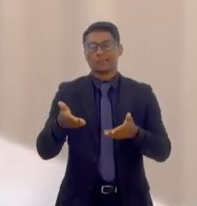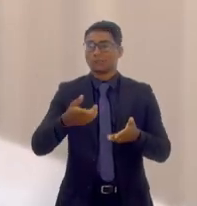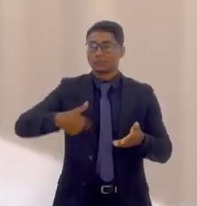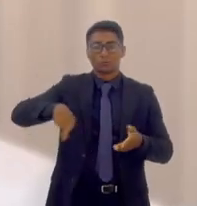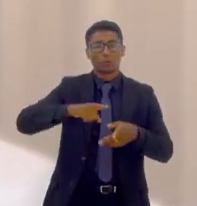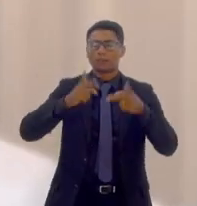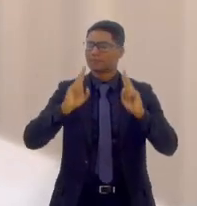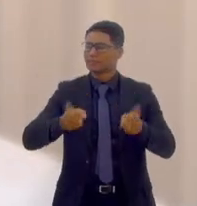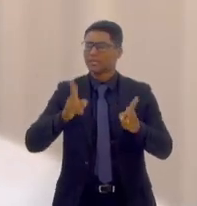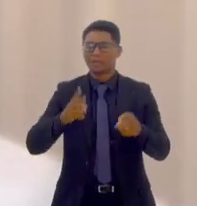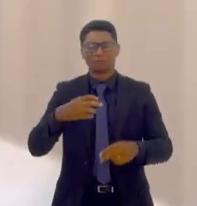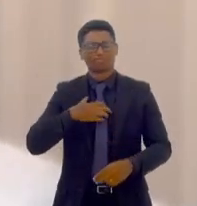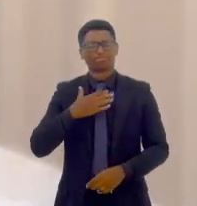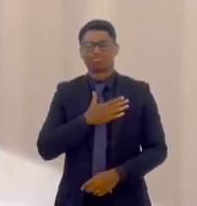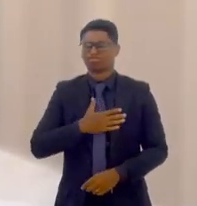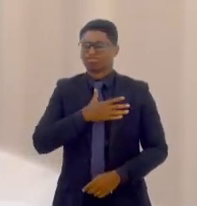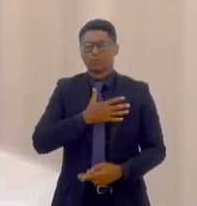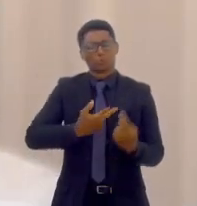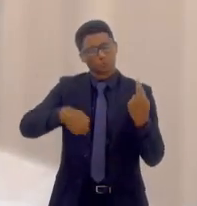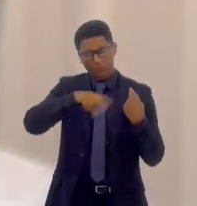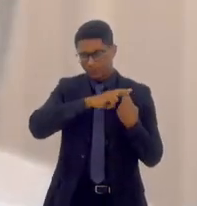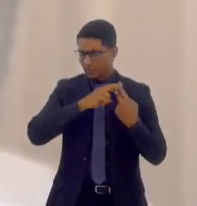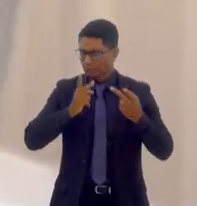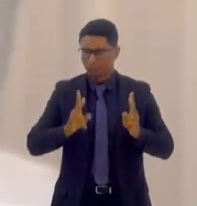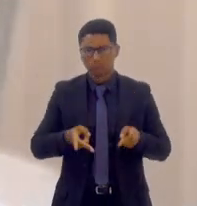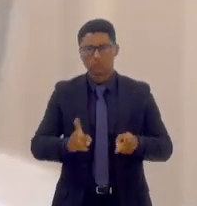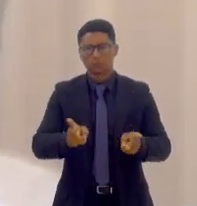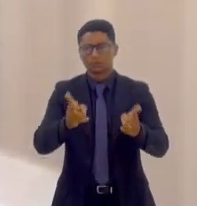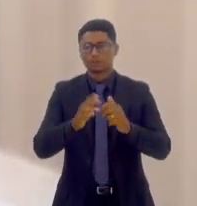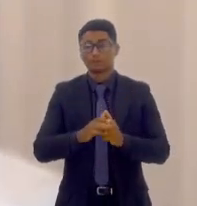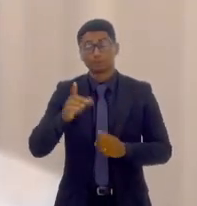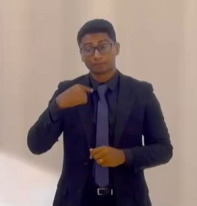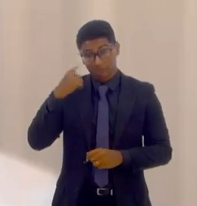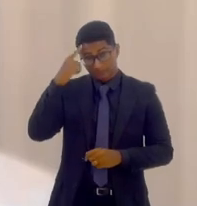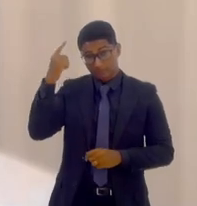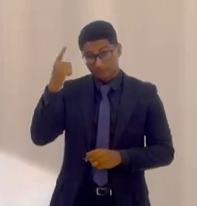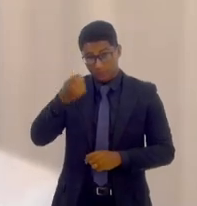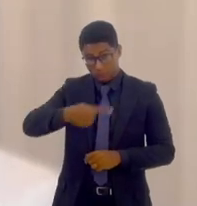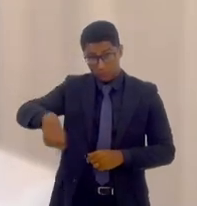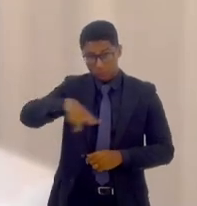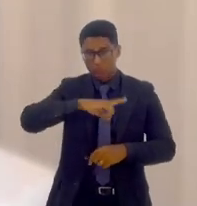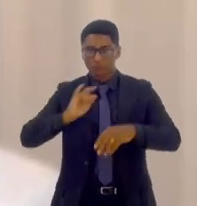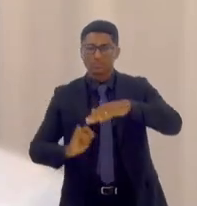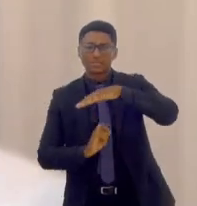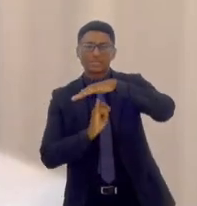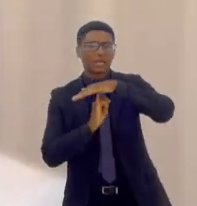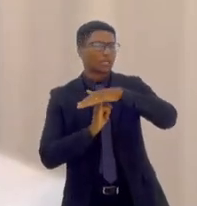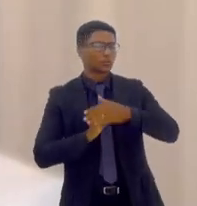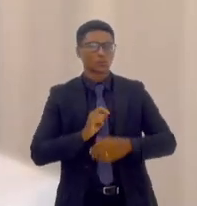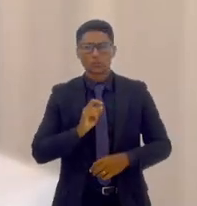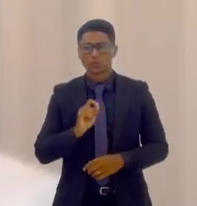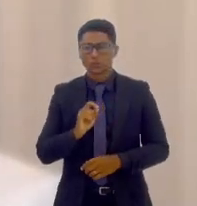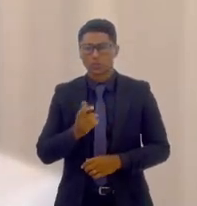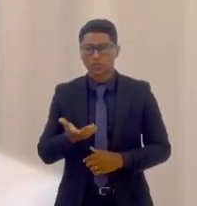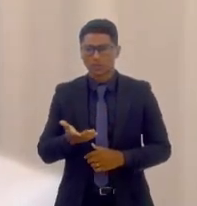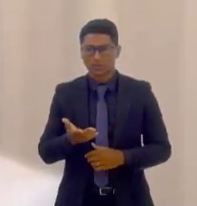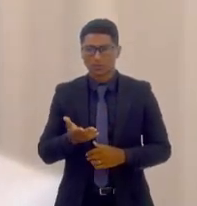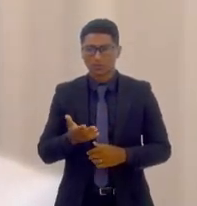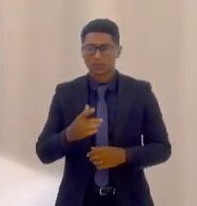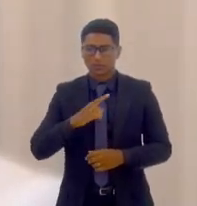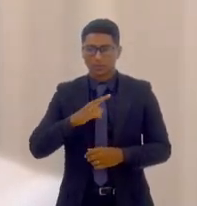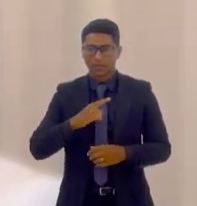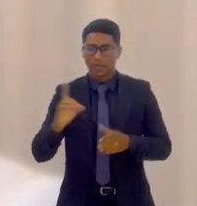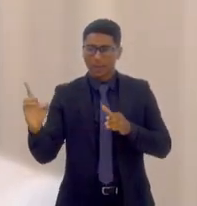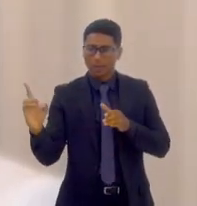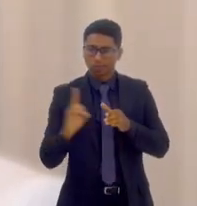uma coisa que a gente sempre faz com muito prazer e com muita responsabilidade. Lembrando que nós não somos uma entidade, né? Nós temos